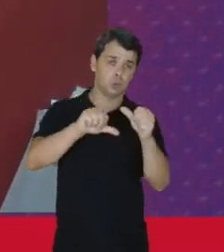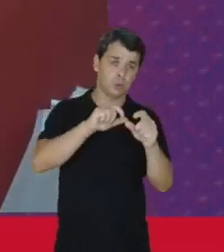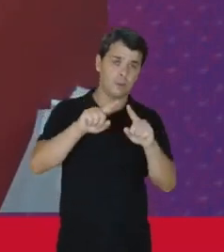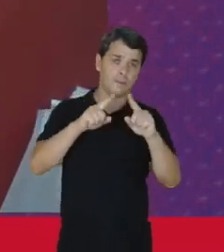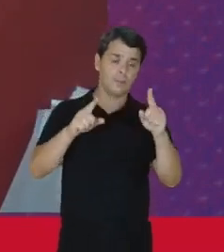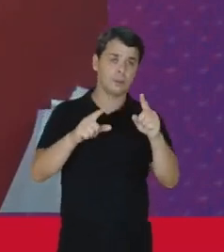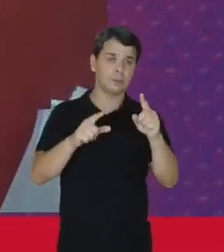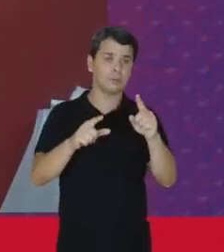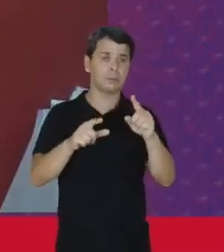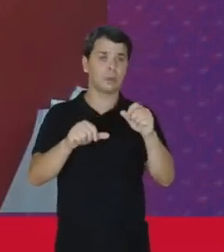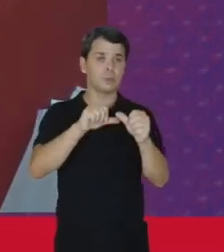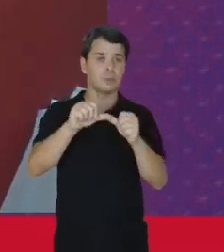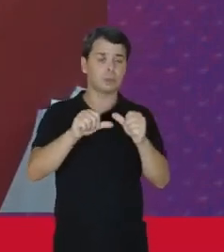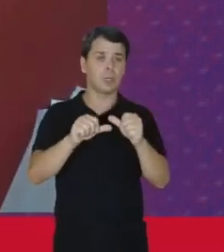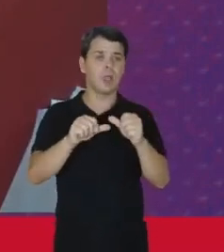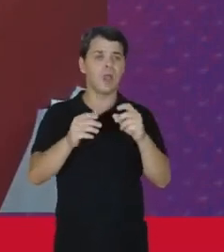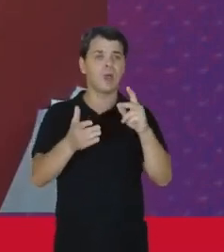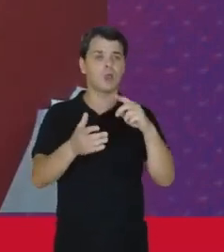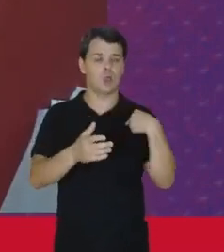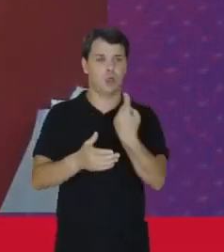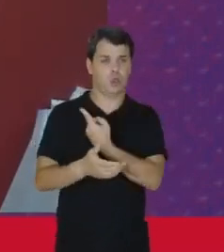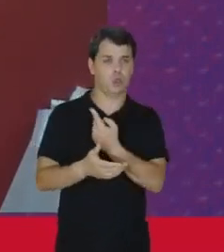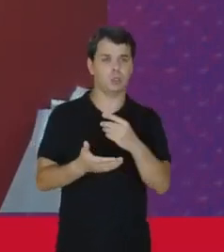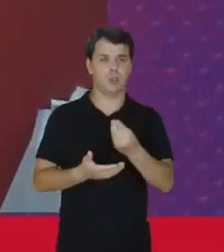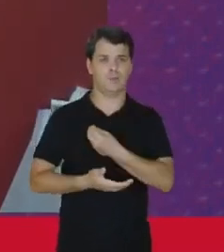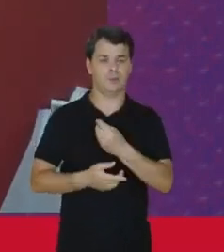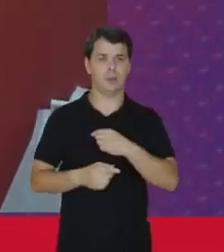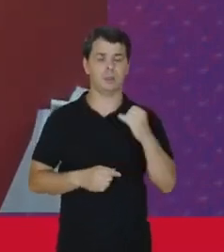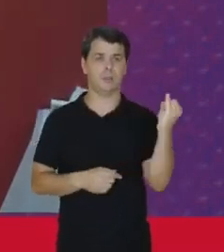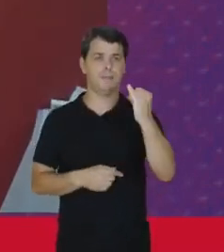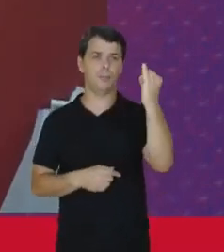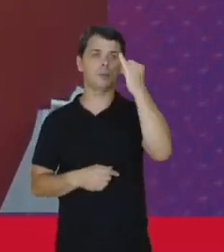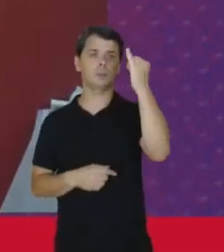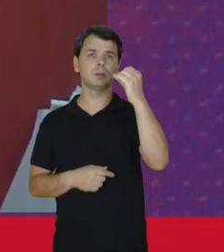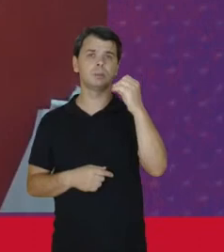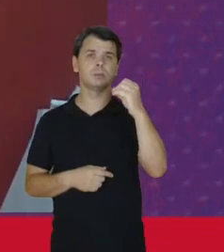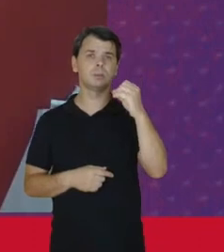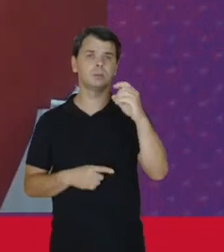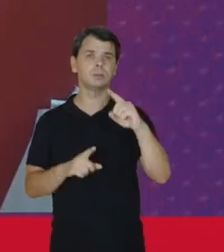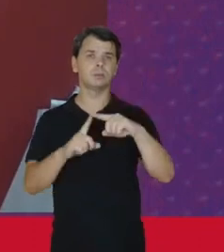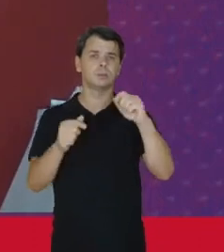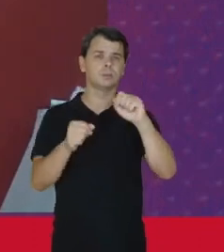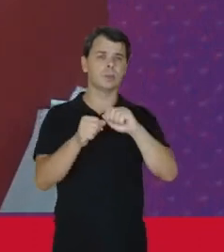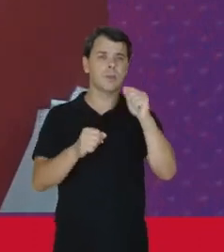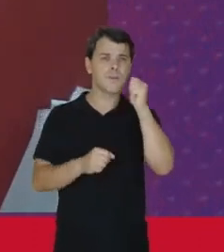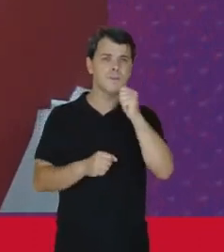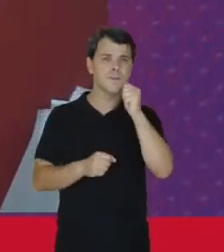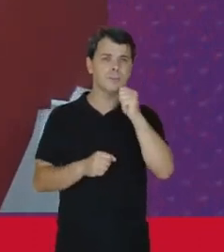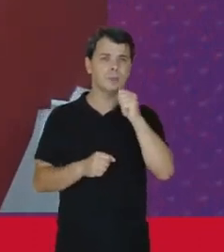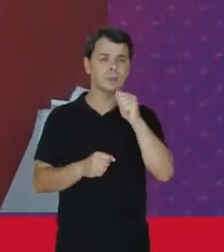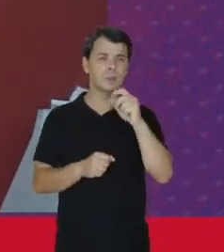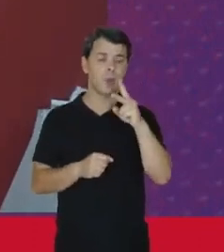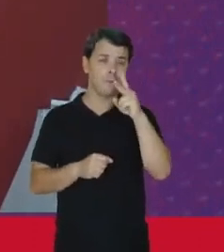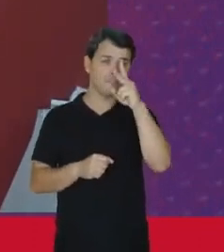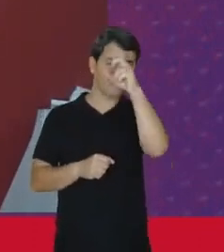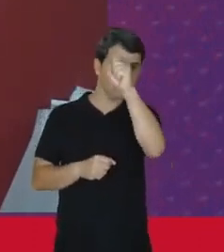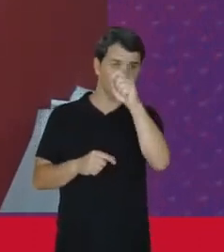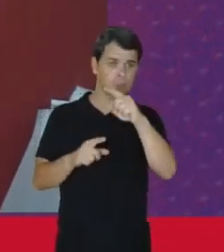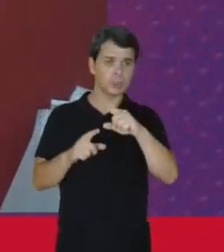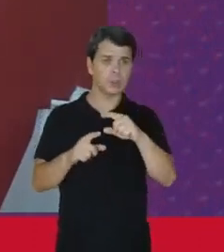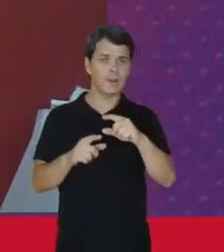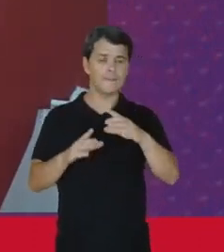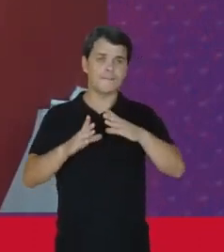mas muda a realidade de muitas. Por isso eu acho que é importante vir muito mais de mulheres para que a gente se fortaleça muito